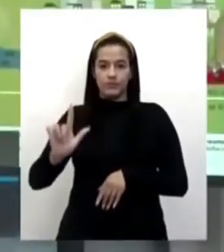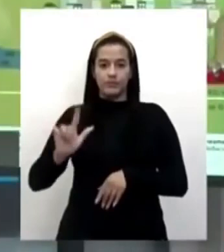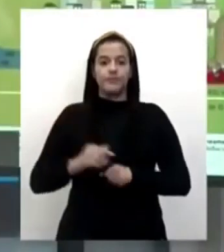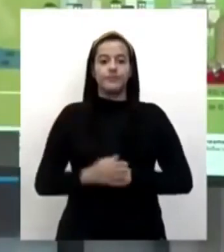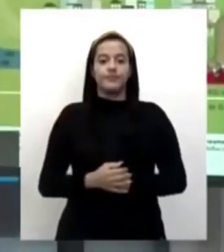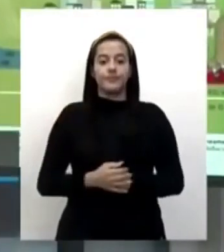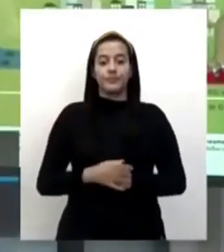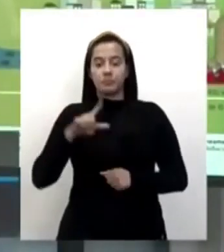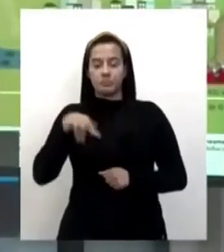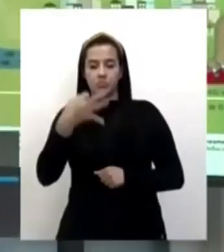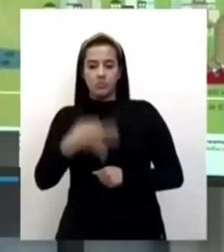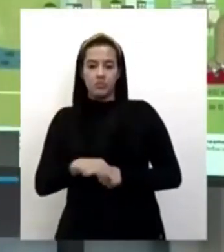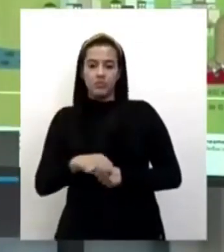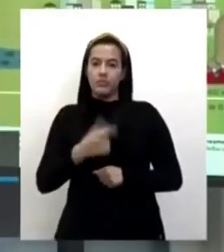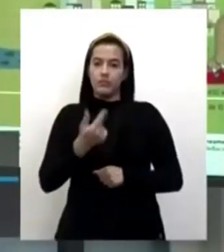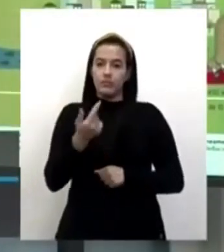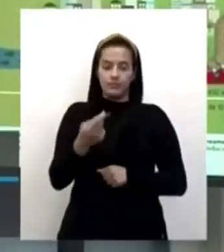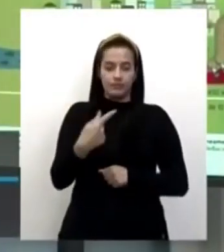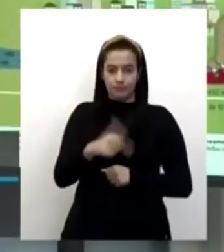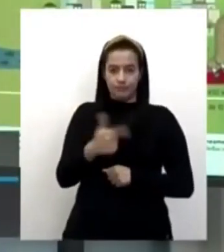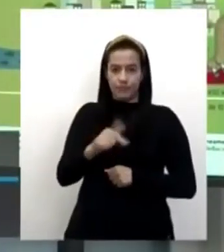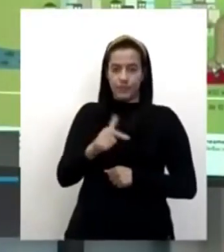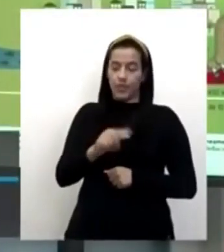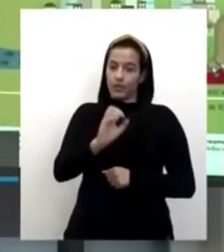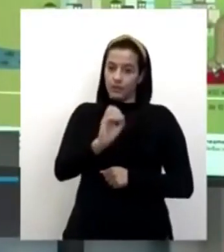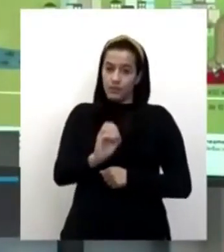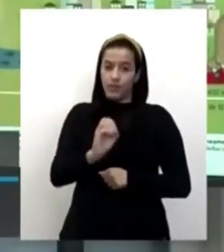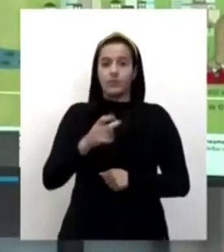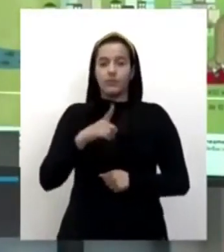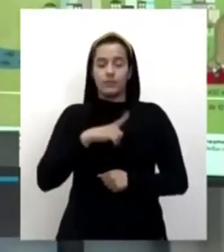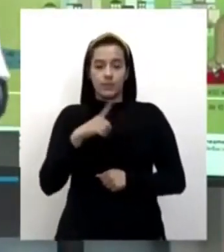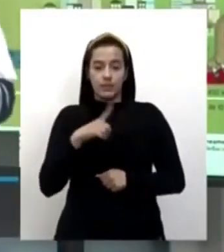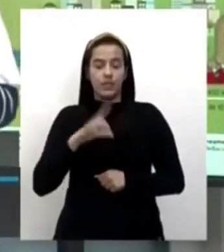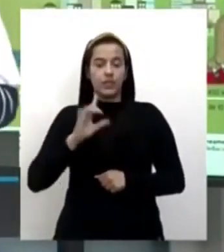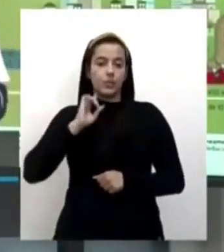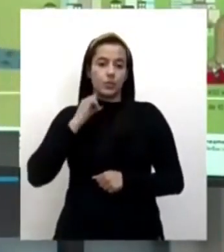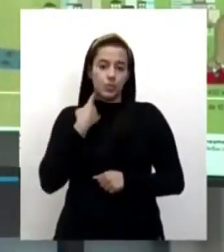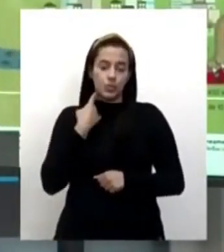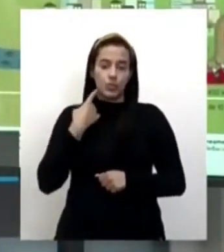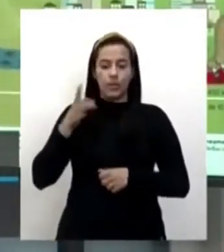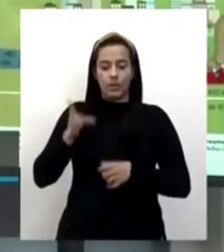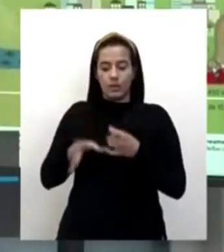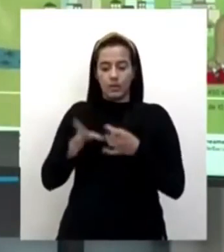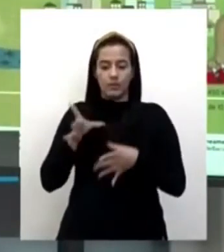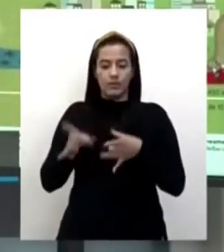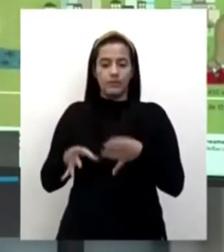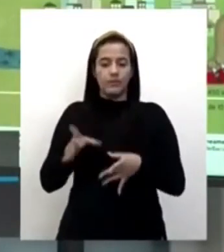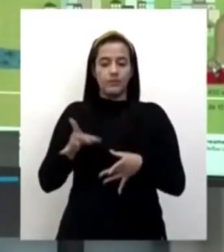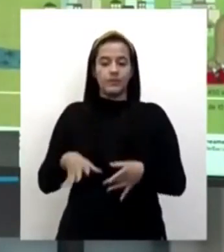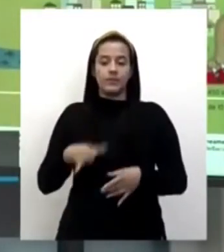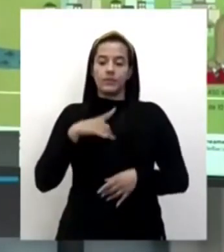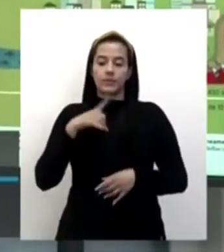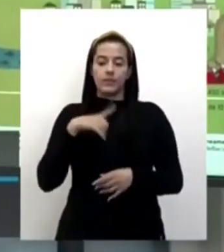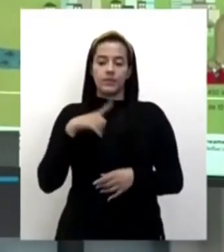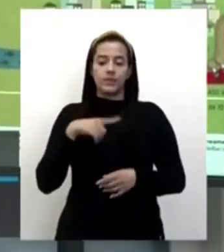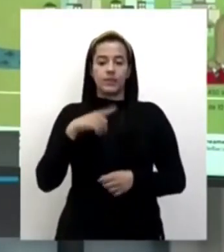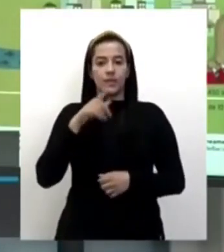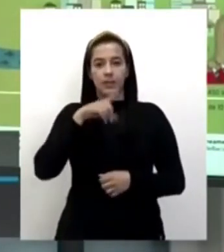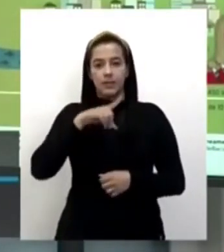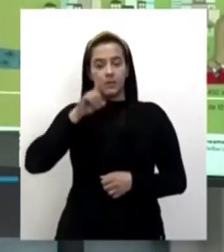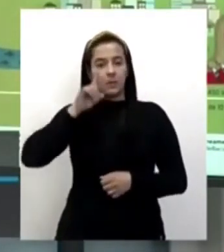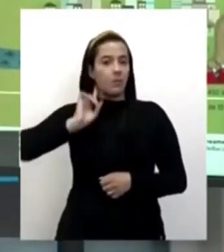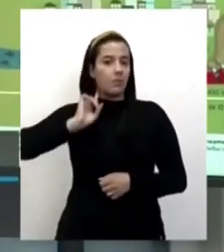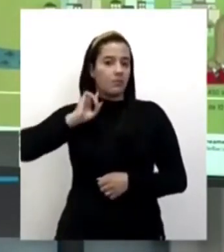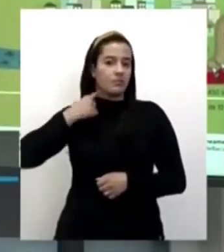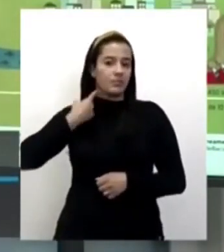o certo é zero, né? Mas sempre vai ter um resíduo, né, de dejetos aí que acabam poluindo os rios, né? Mas a gente